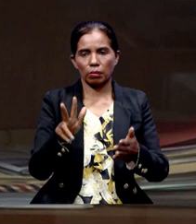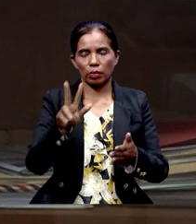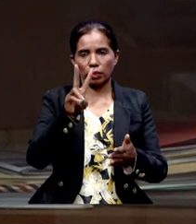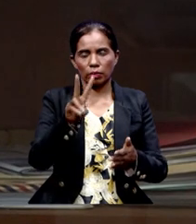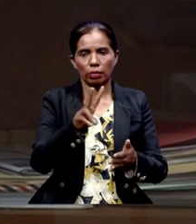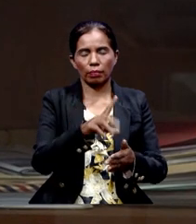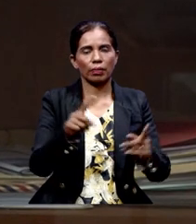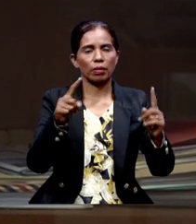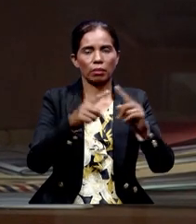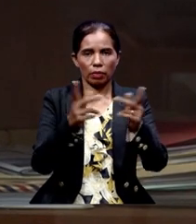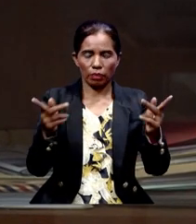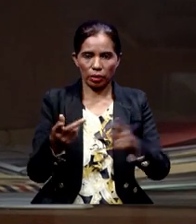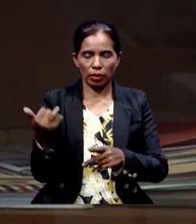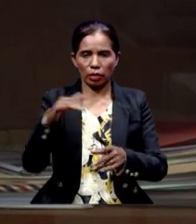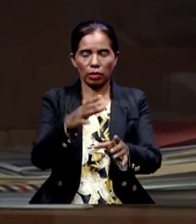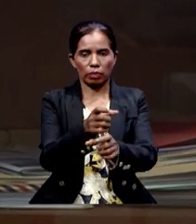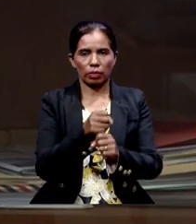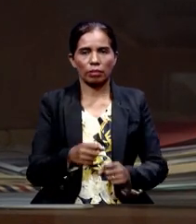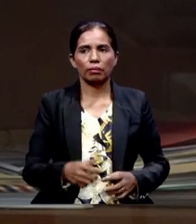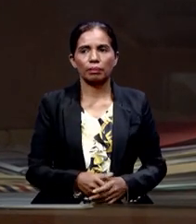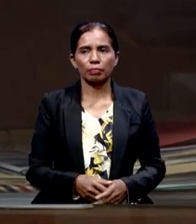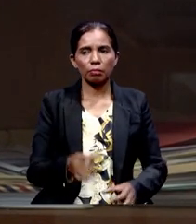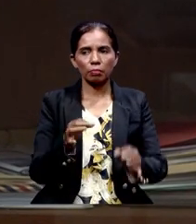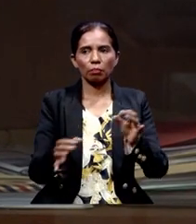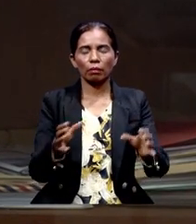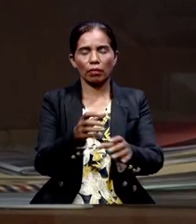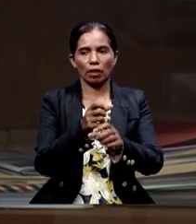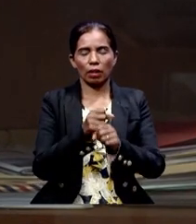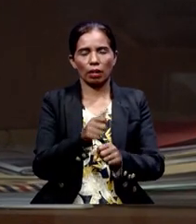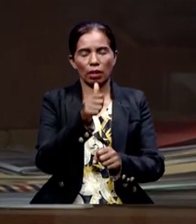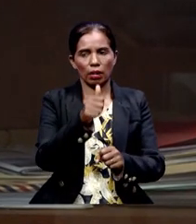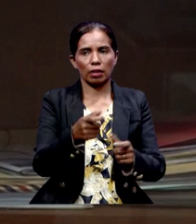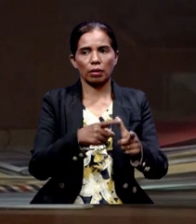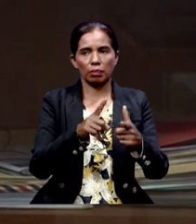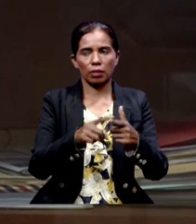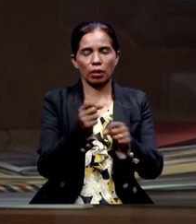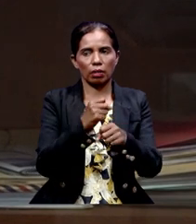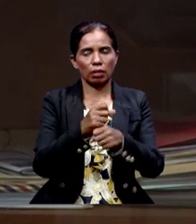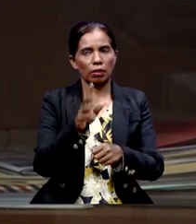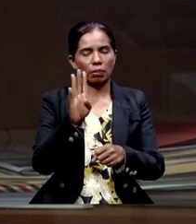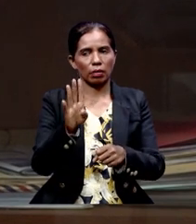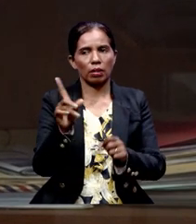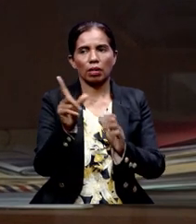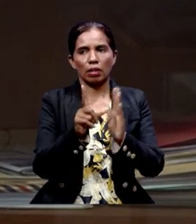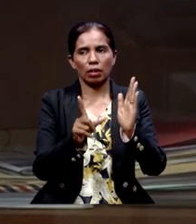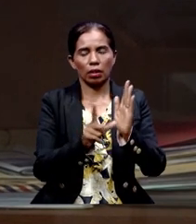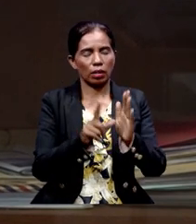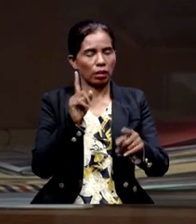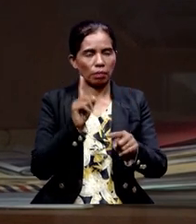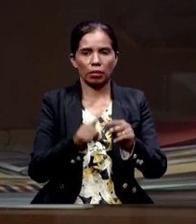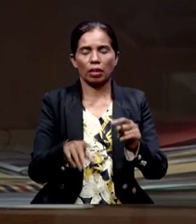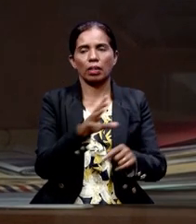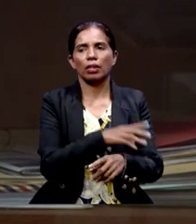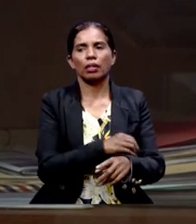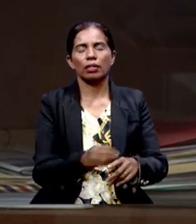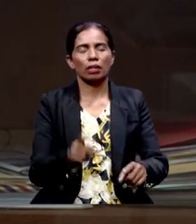83/2022 ba area de nebe mixira futi Sekar kini foti area A, depois mahal fal area B, ne labele, i